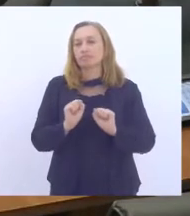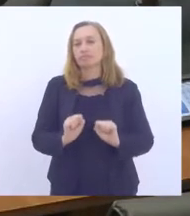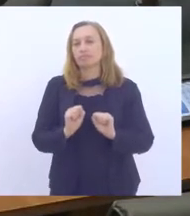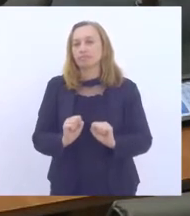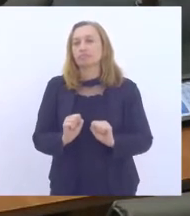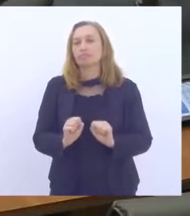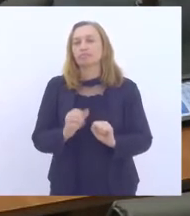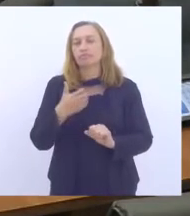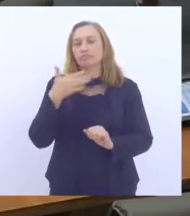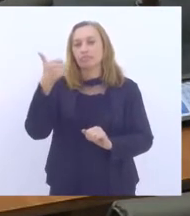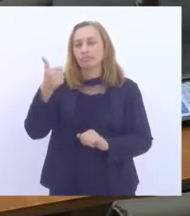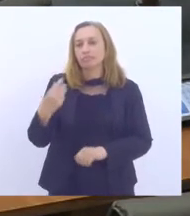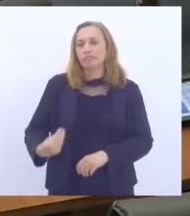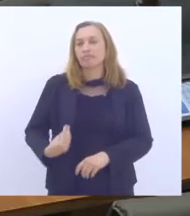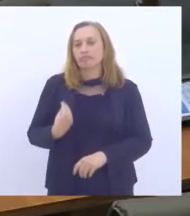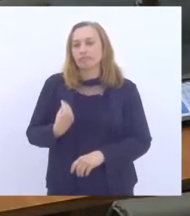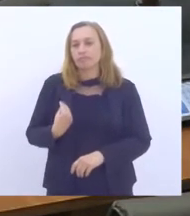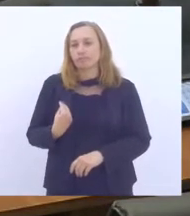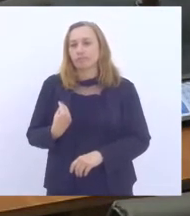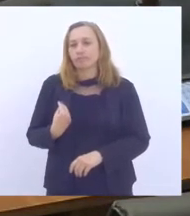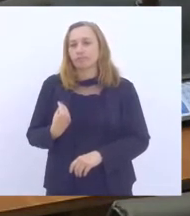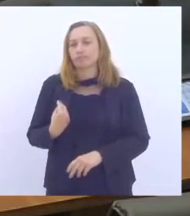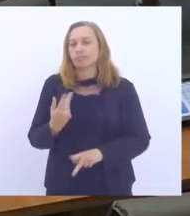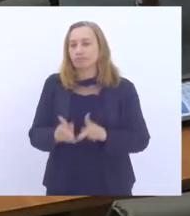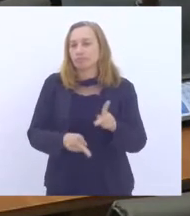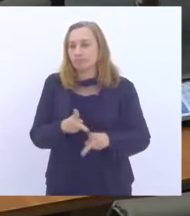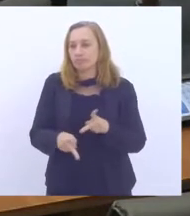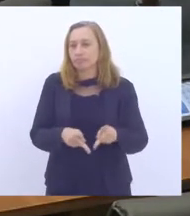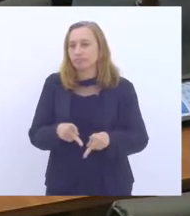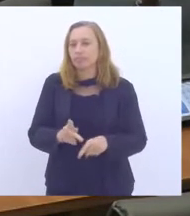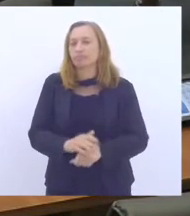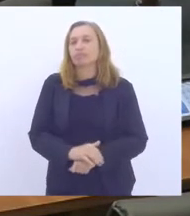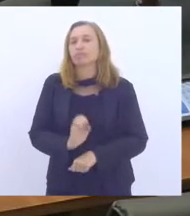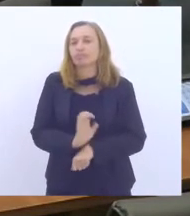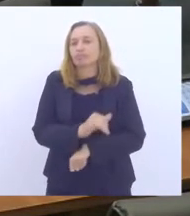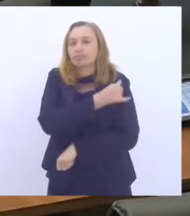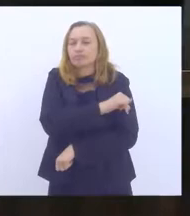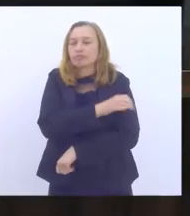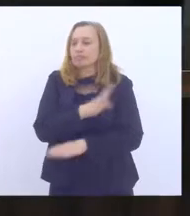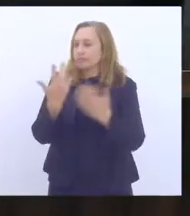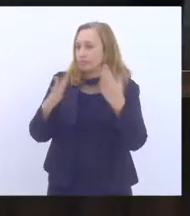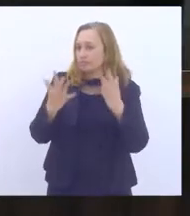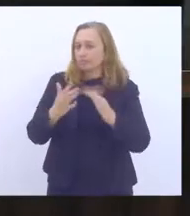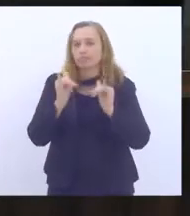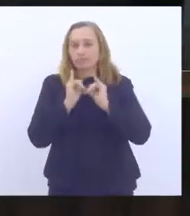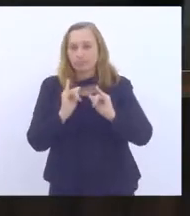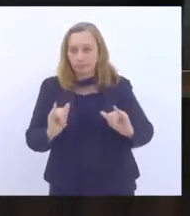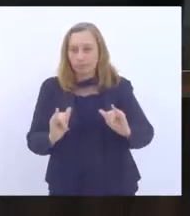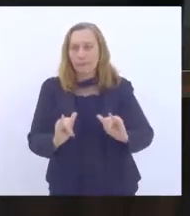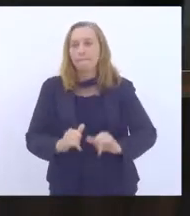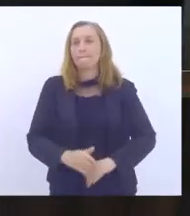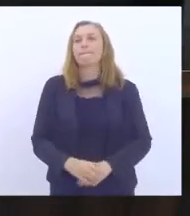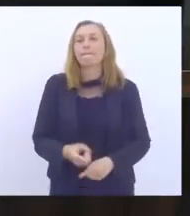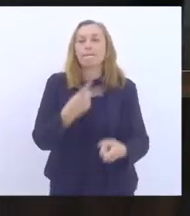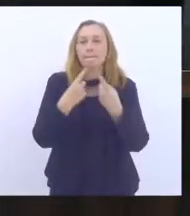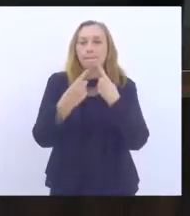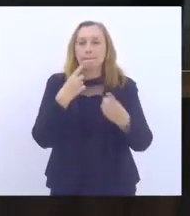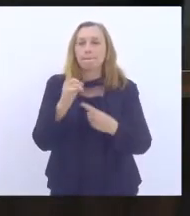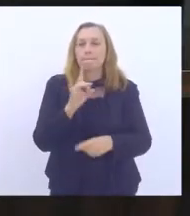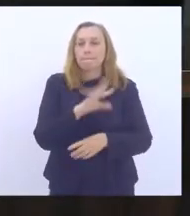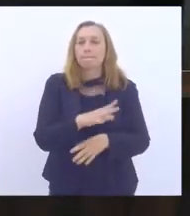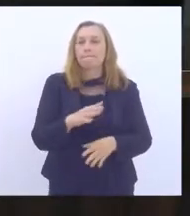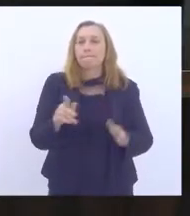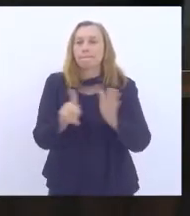passar melhor a vida do da população do estado de Janeiro Parabéns anúncio em regime de urgência em